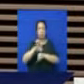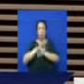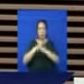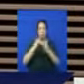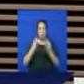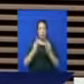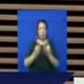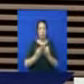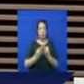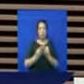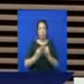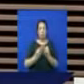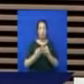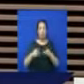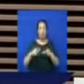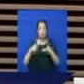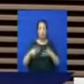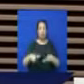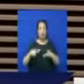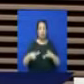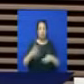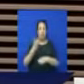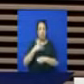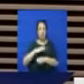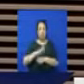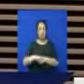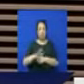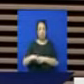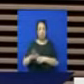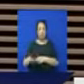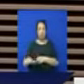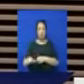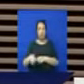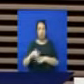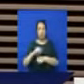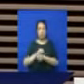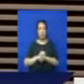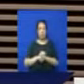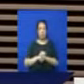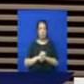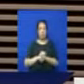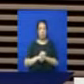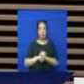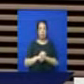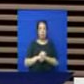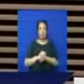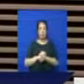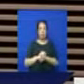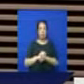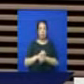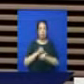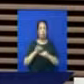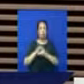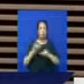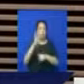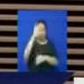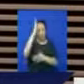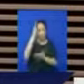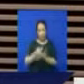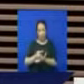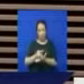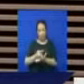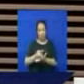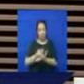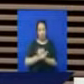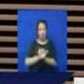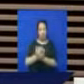o espaço para as crianças, enfim, tratando, semeando a fé desde os pequenos. Registrar aqui a